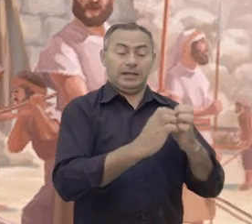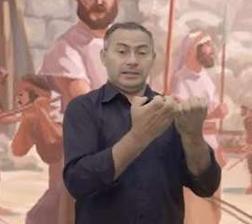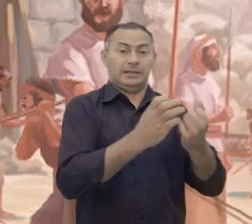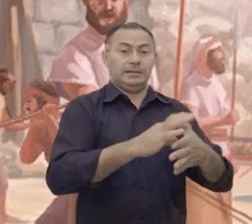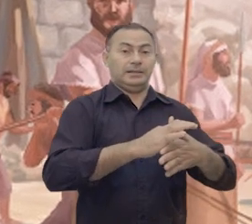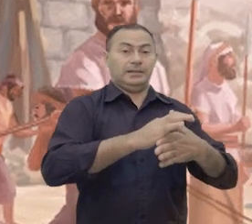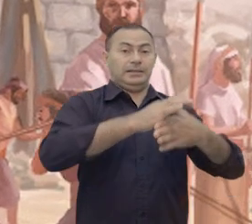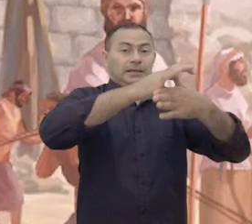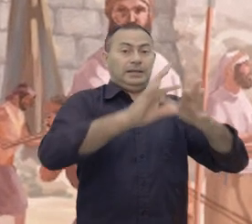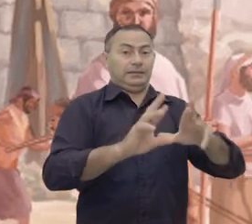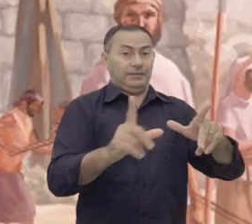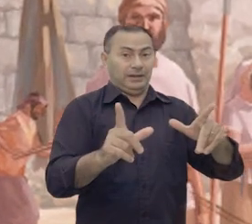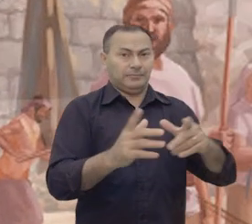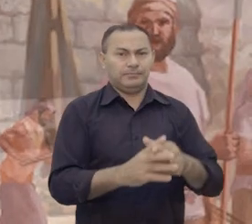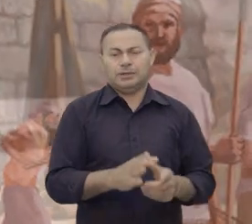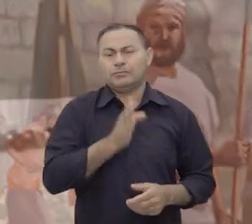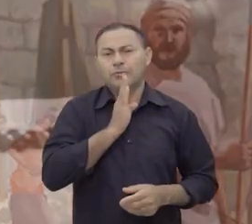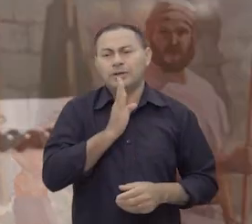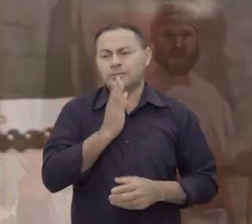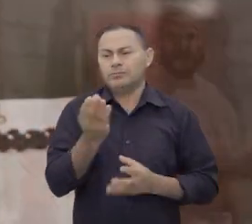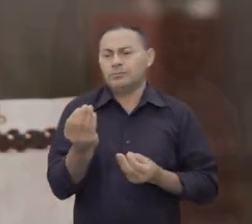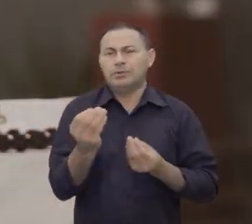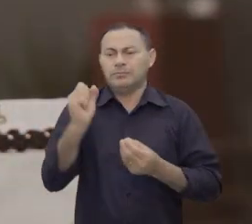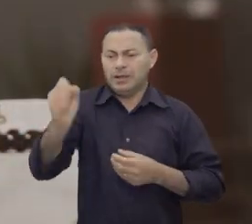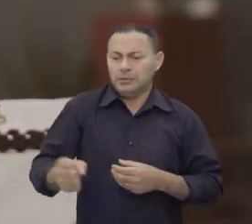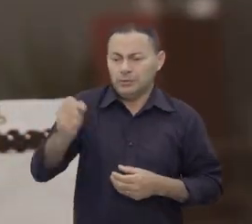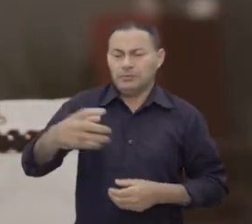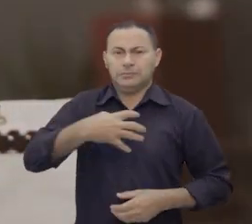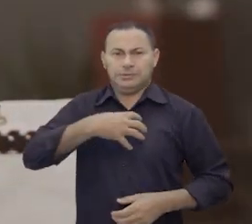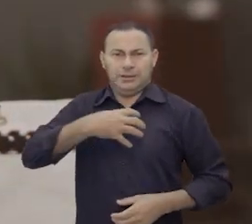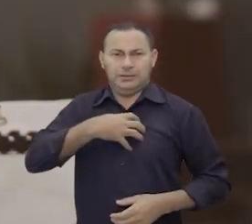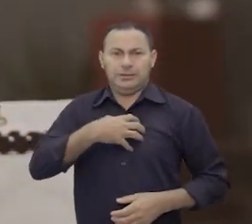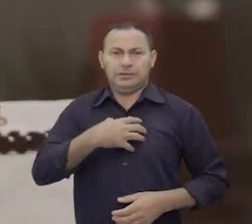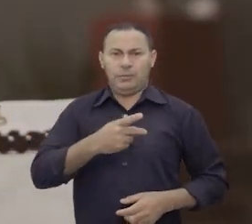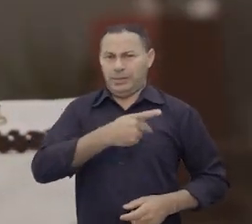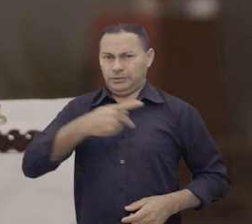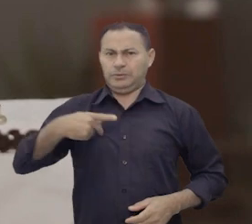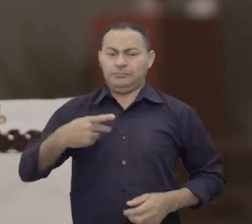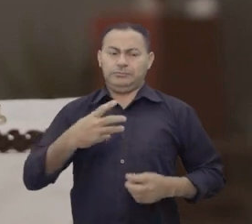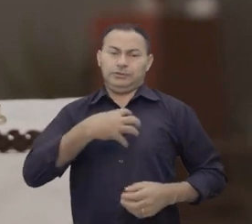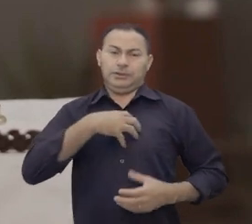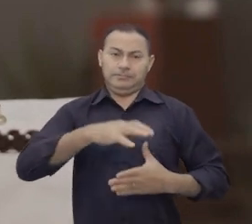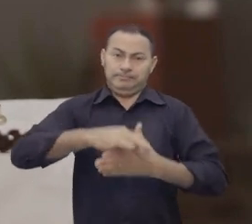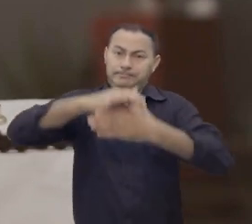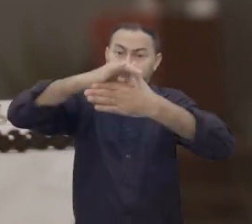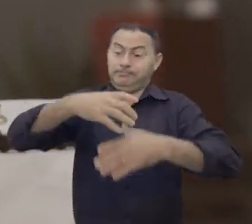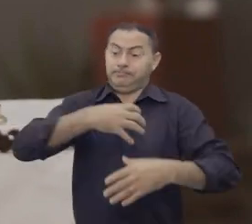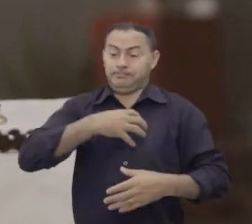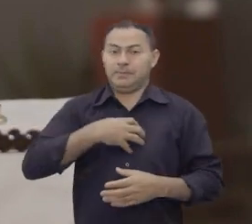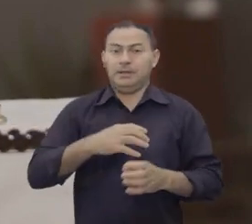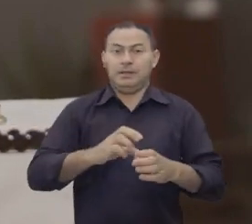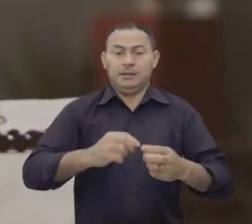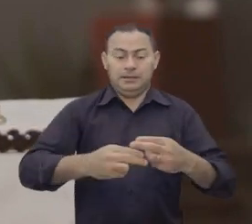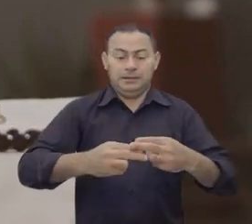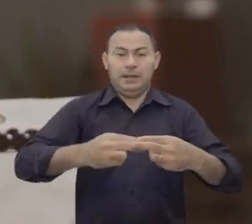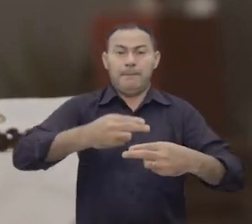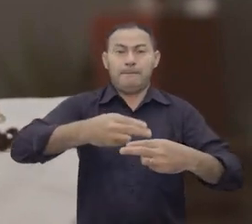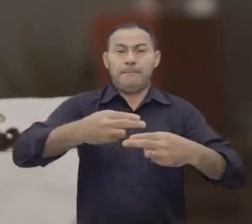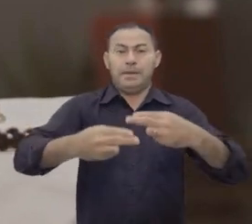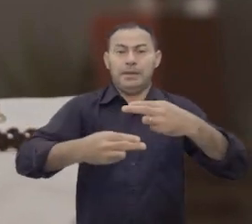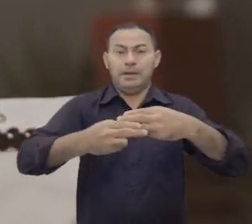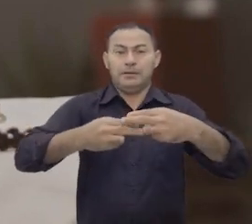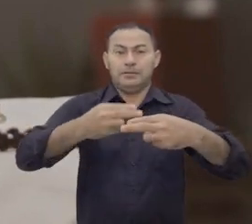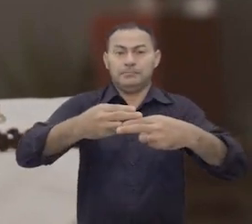da de Esdras. Eu não conheço muitos pastores com esse estilo de liderança, mas era esse o estilo de